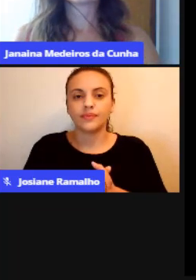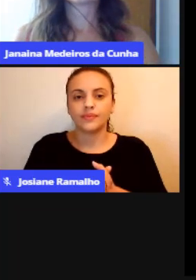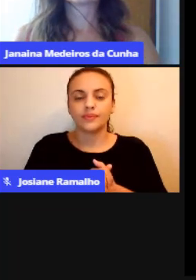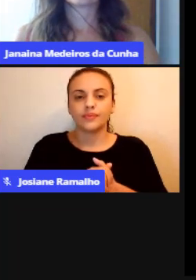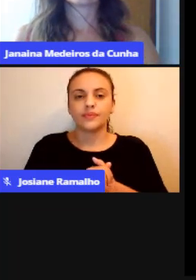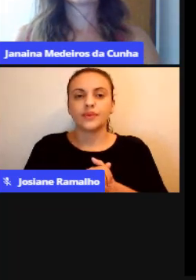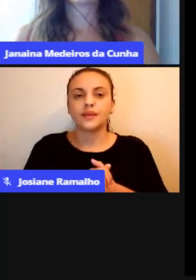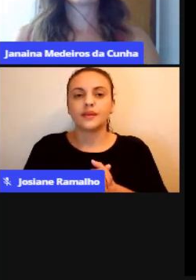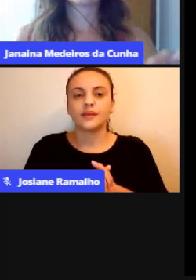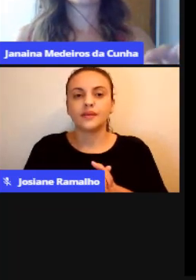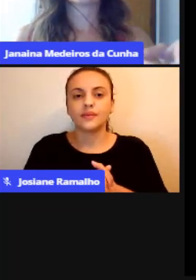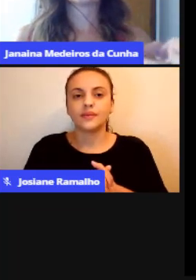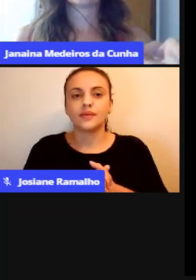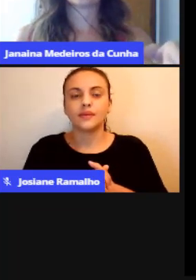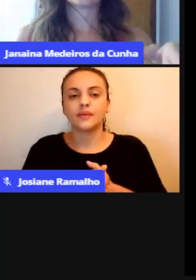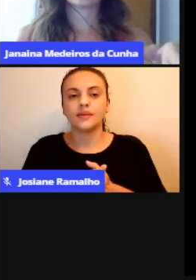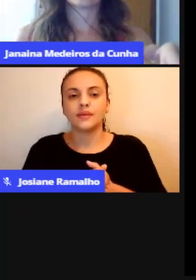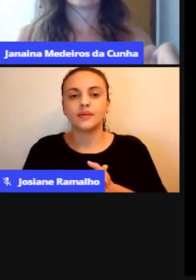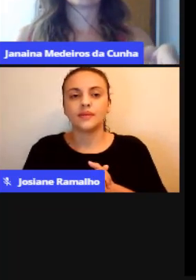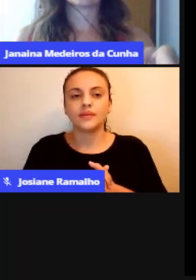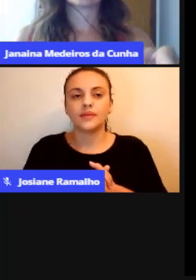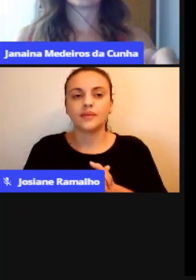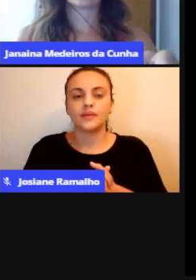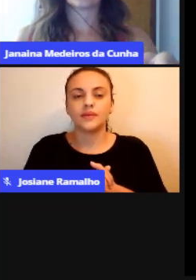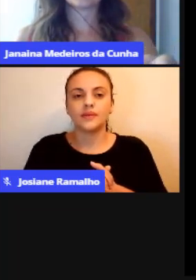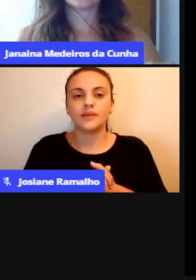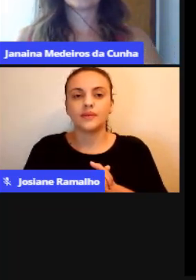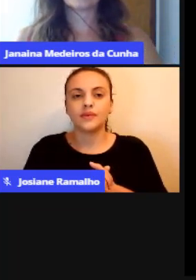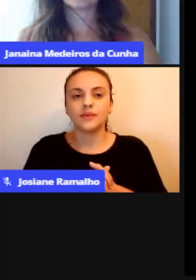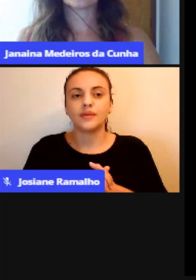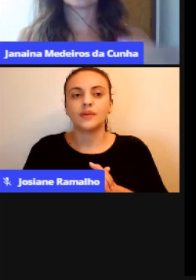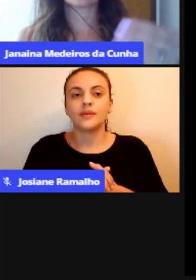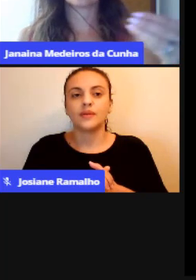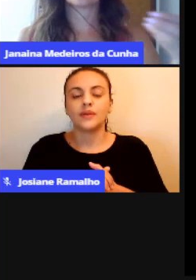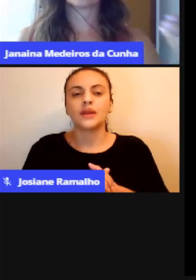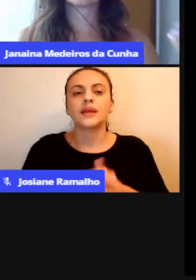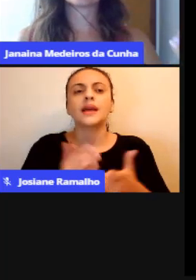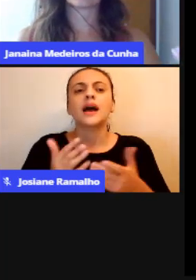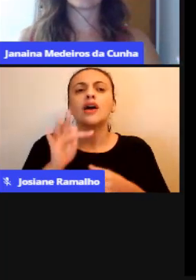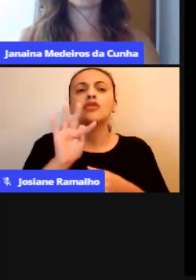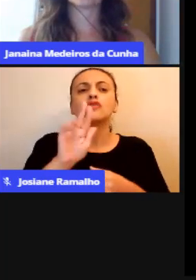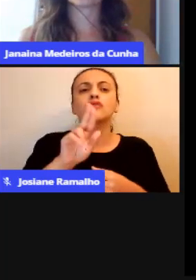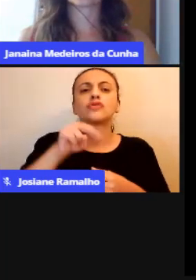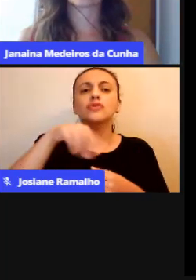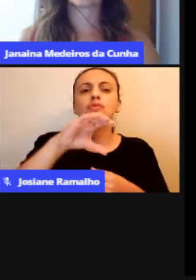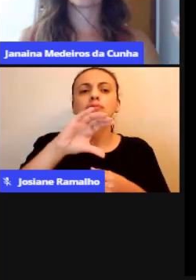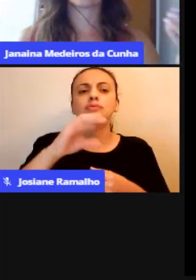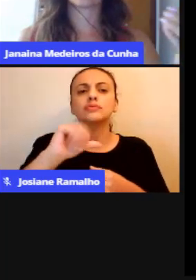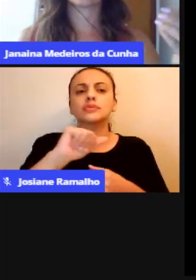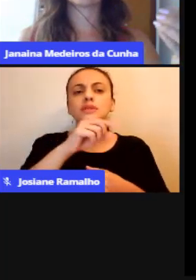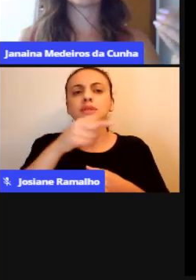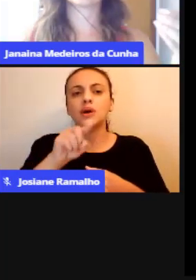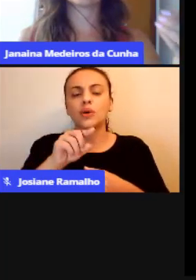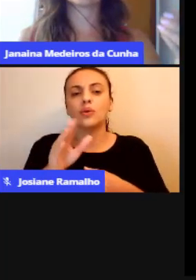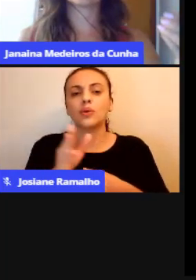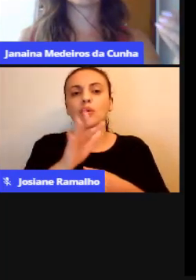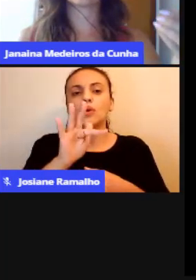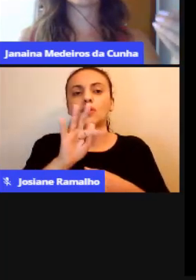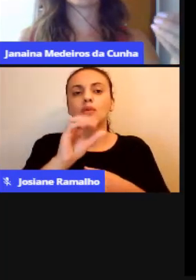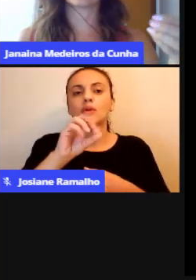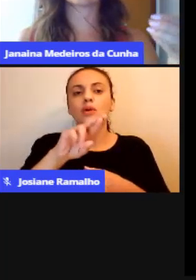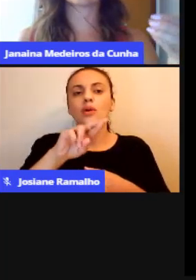E no próximo slide, um pouquinho sobre a função formativa, que aqui eu quero destacar